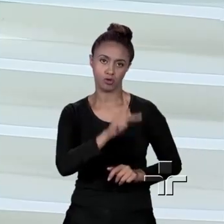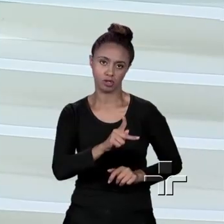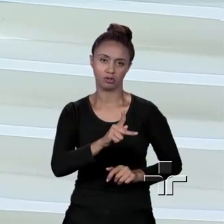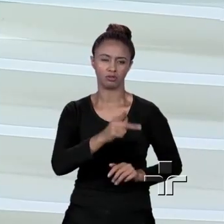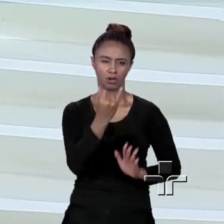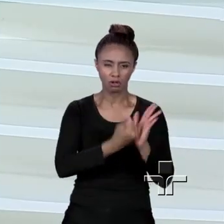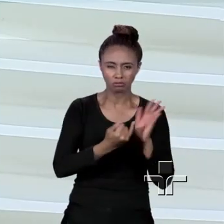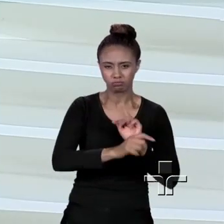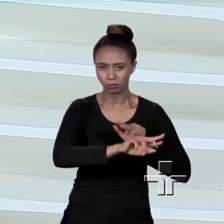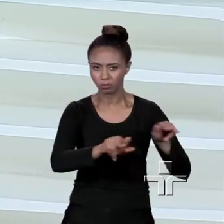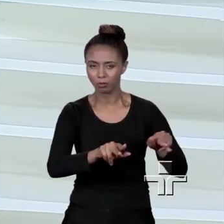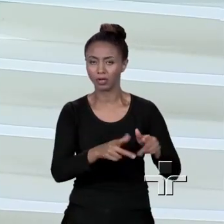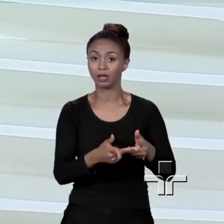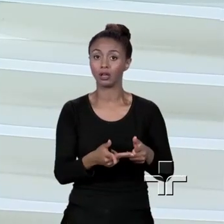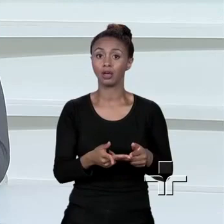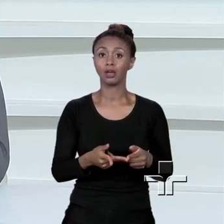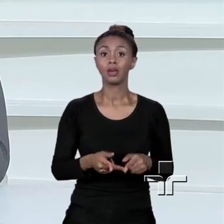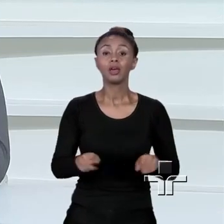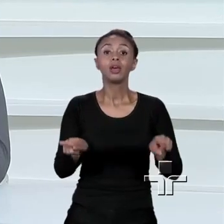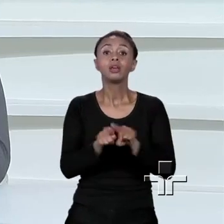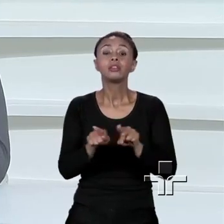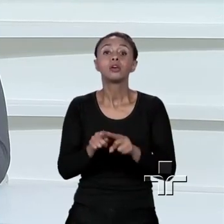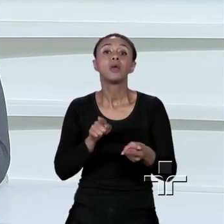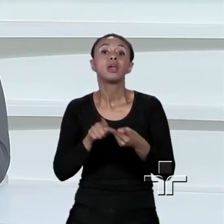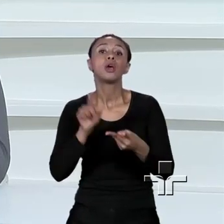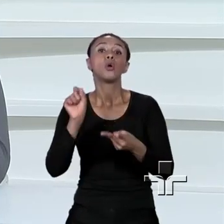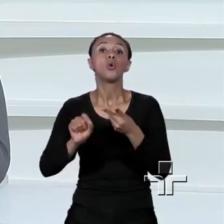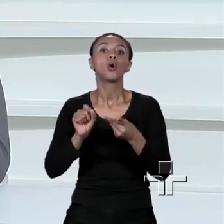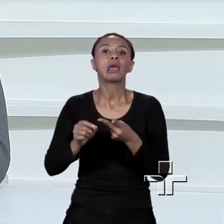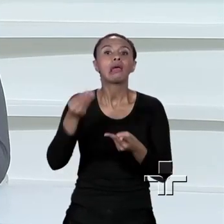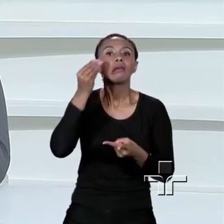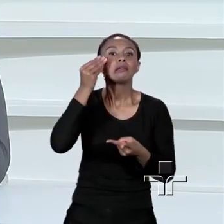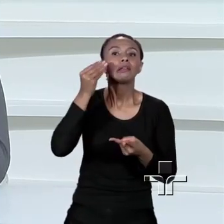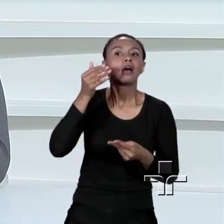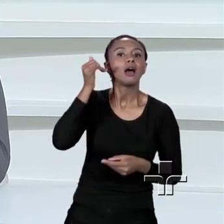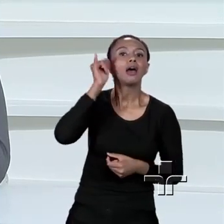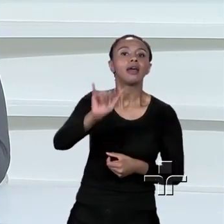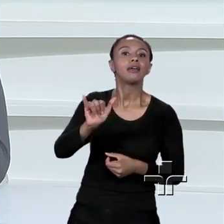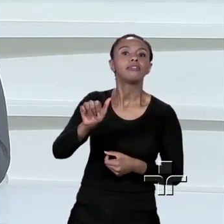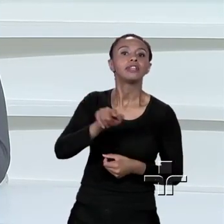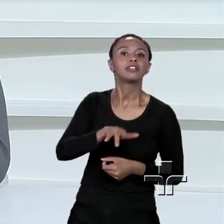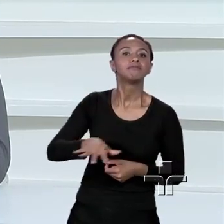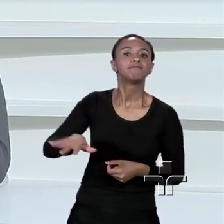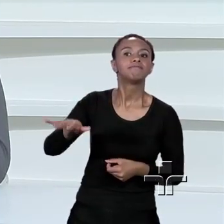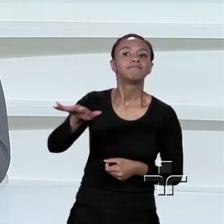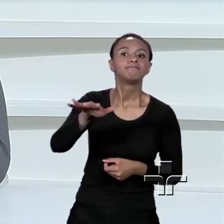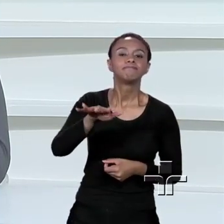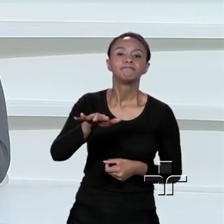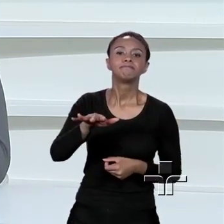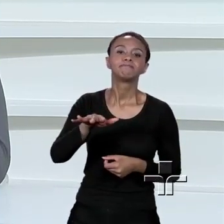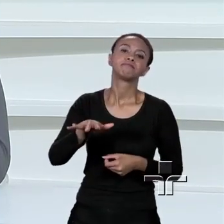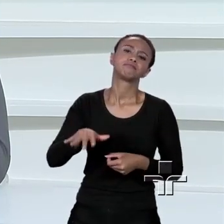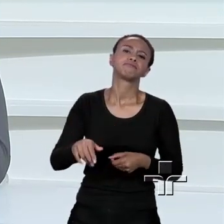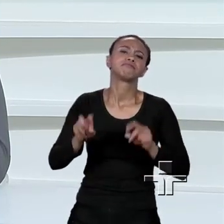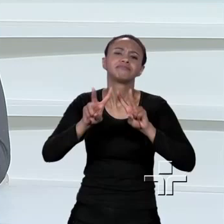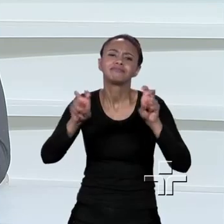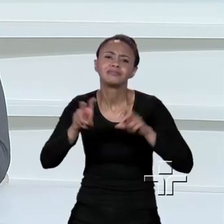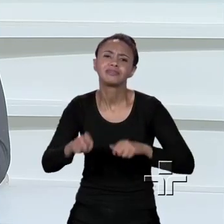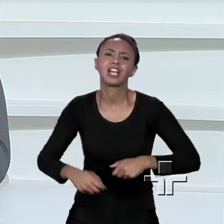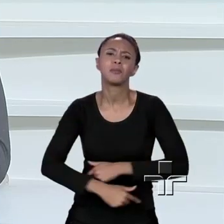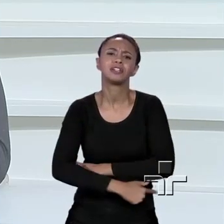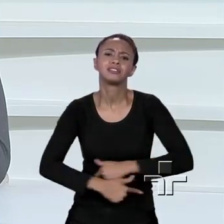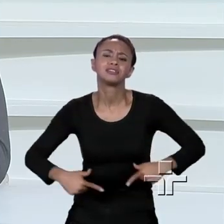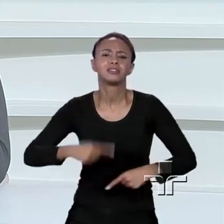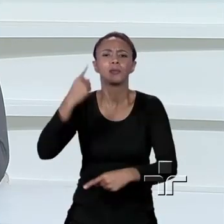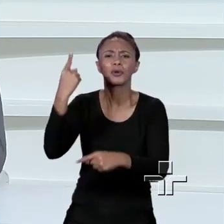para tentar evitar que o governo Bolsonaro promova mudanças como no Estatuto de Desarmamento, a questão